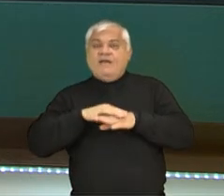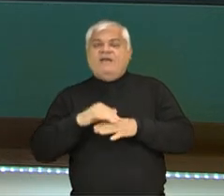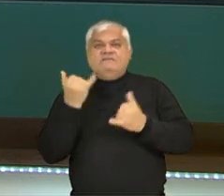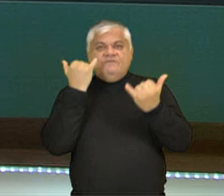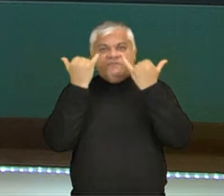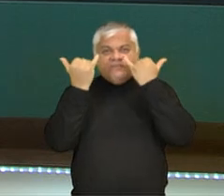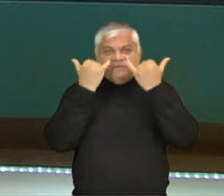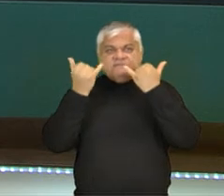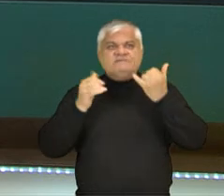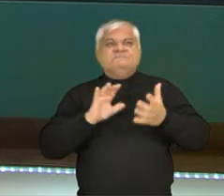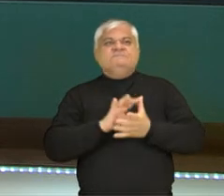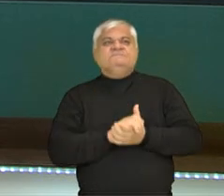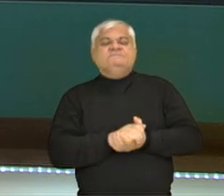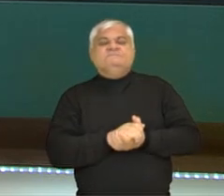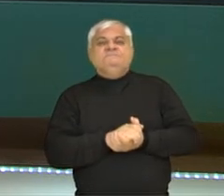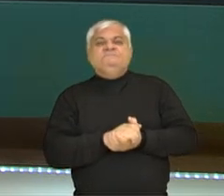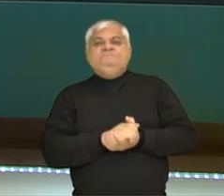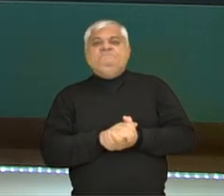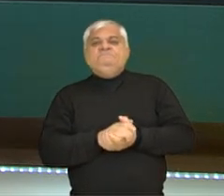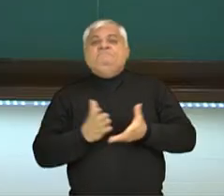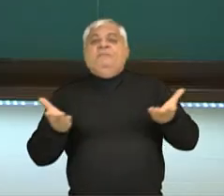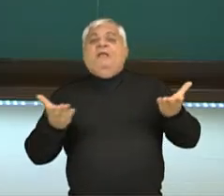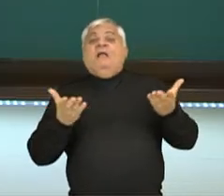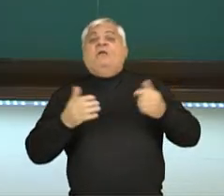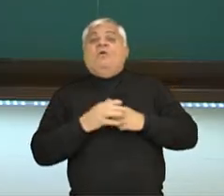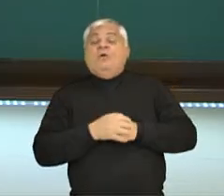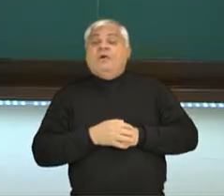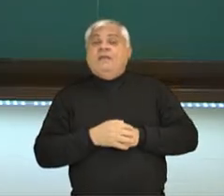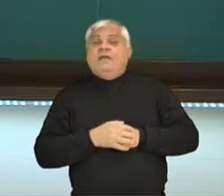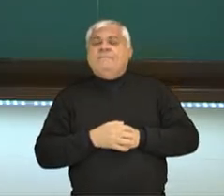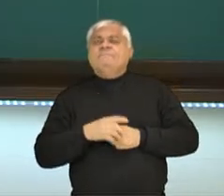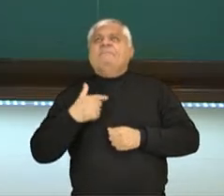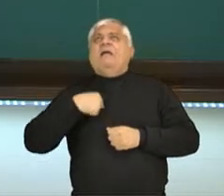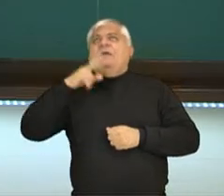mais informações. Agora, professor,